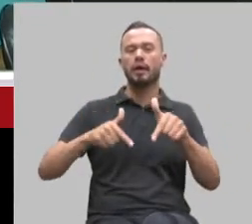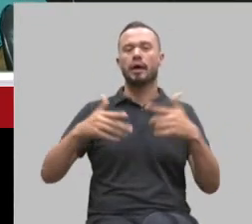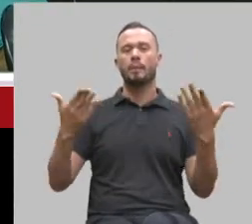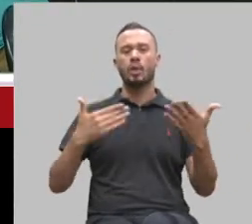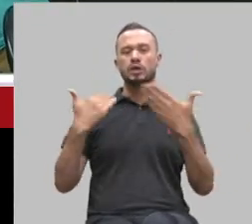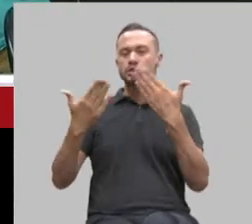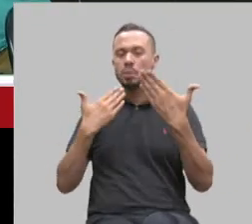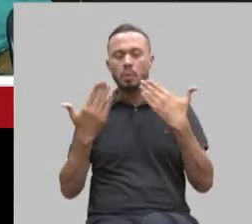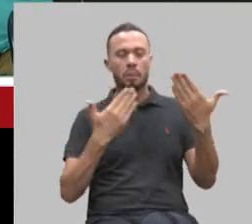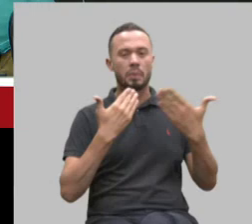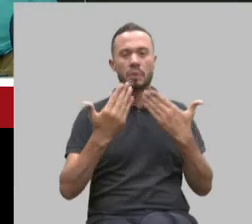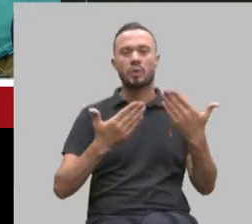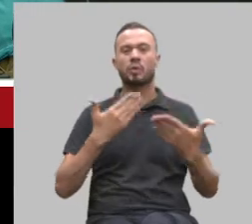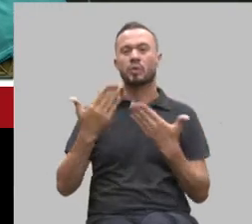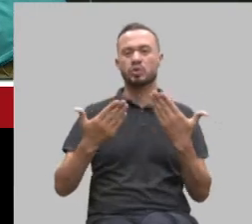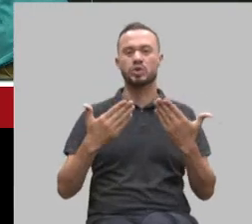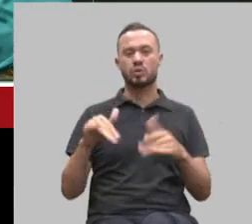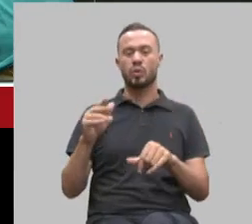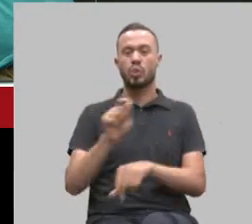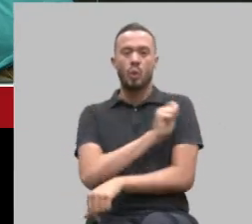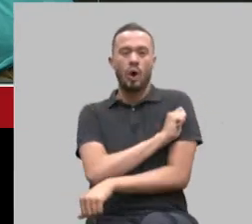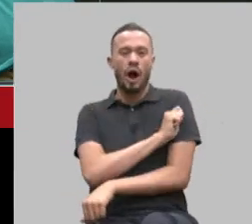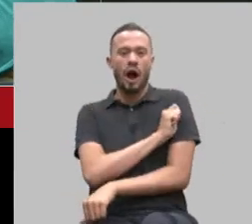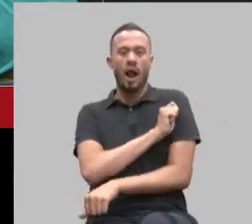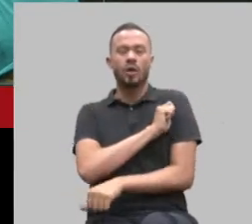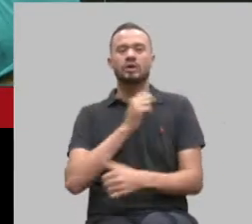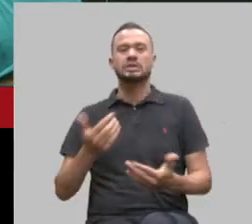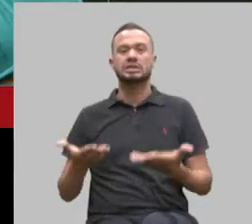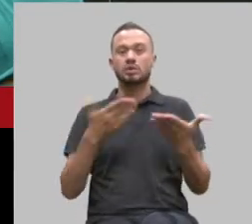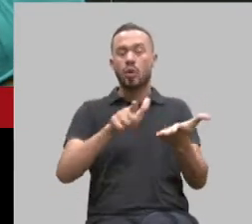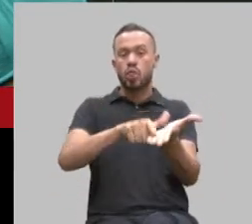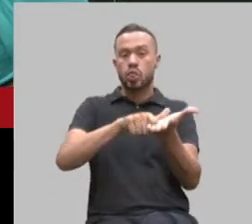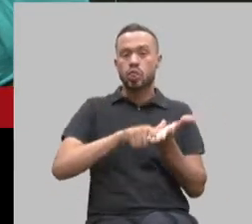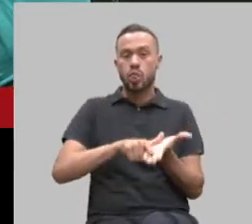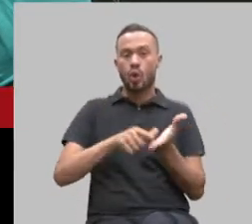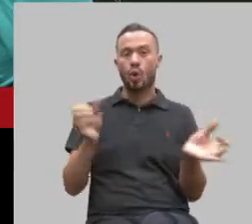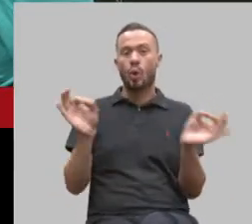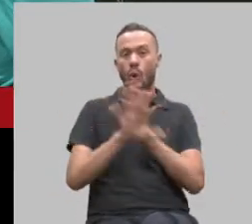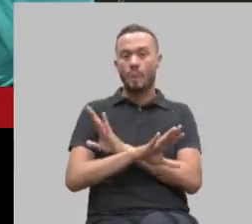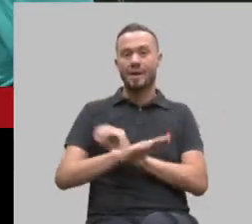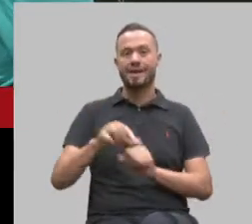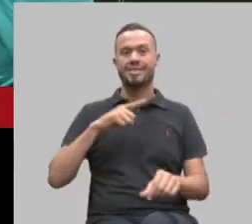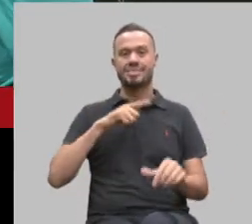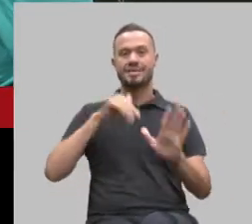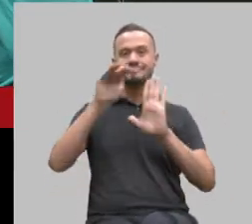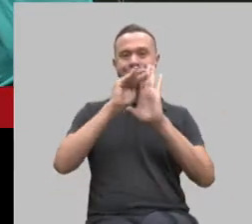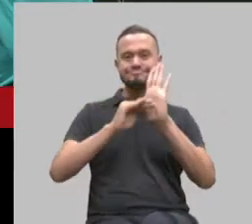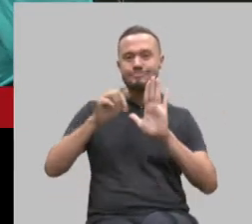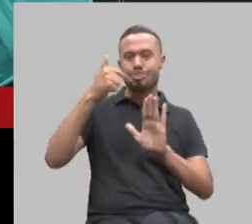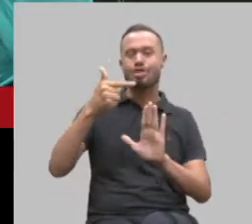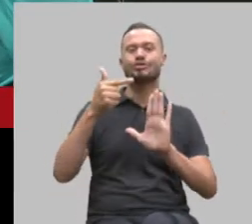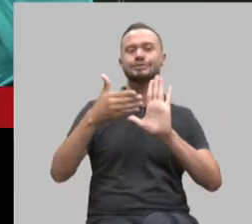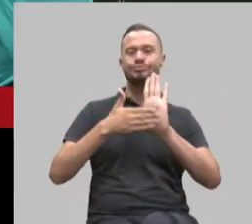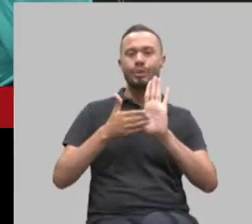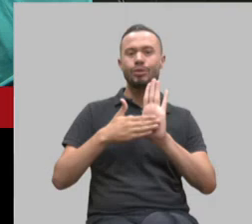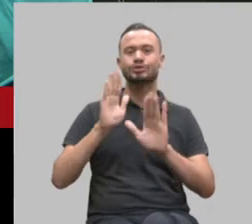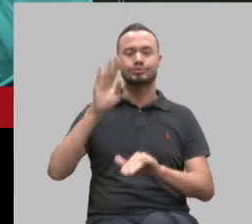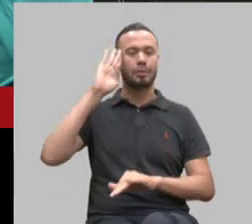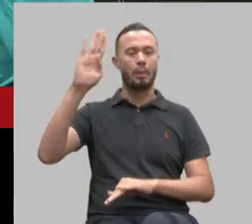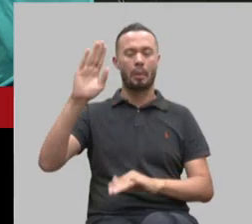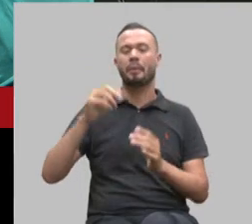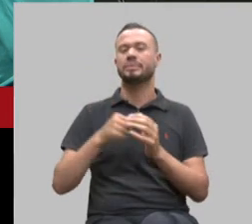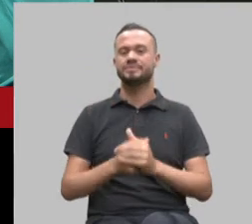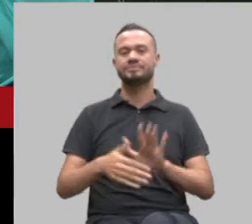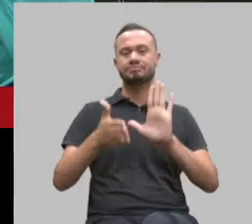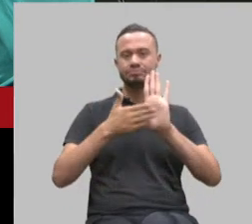dos dos Estudantes estão entregando o documento final com 12 propostas propostas que foram priorizadas essas propostas